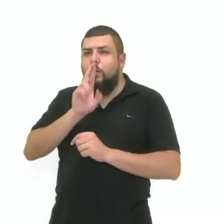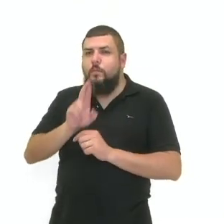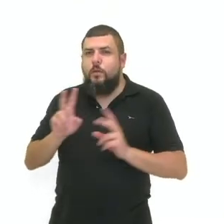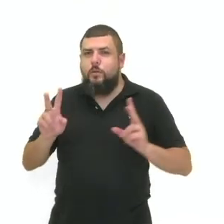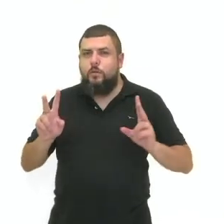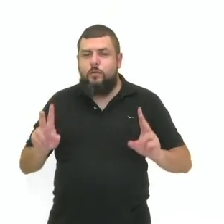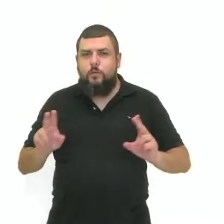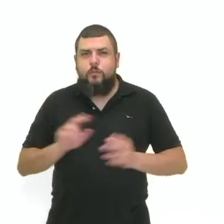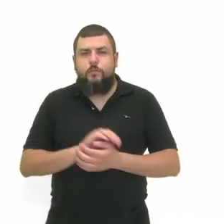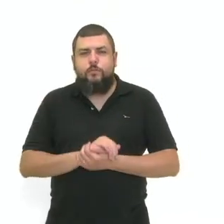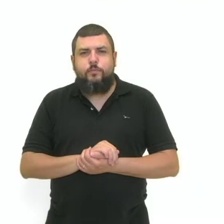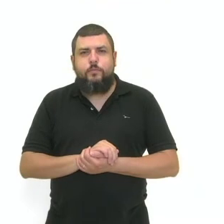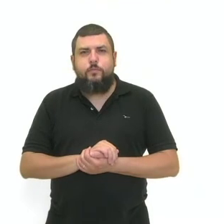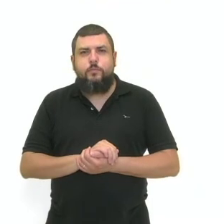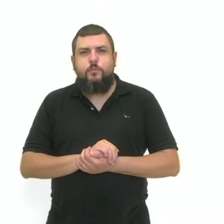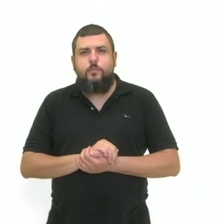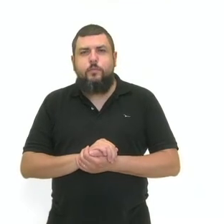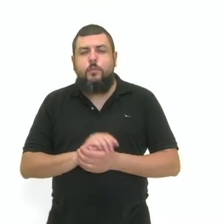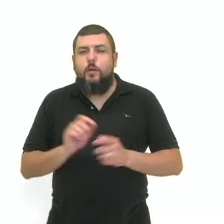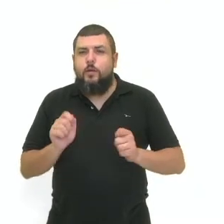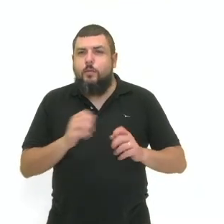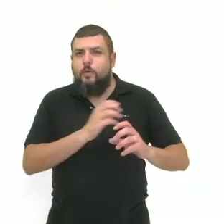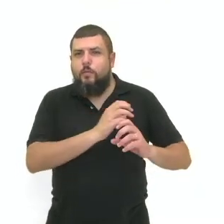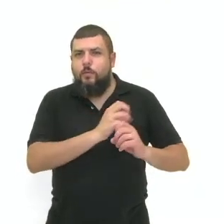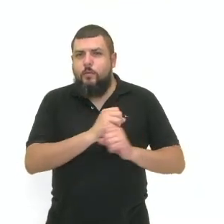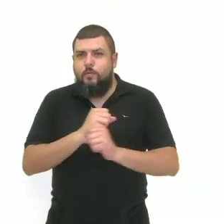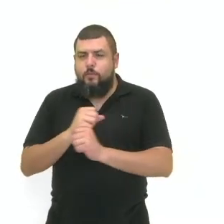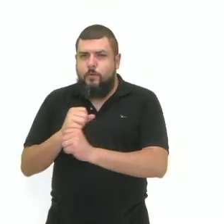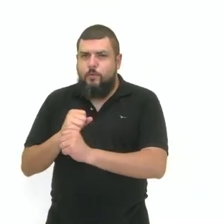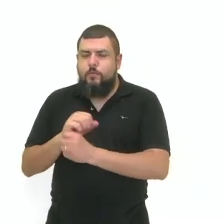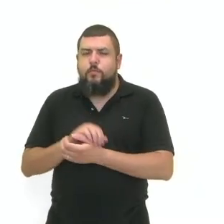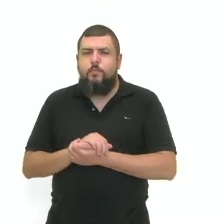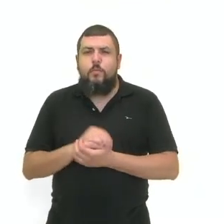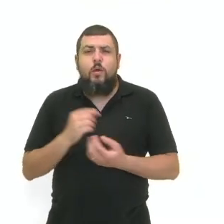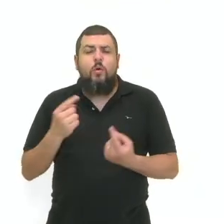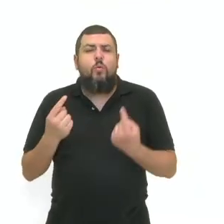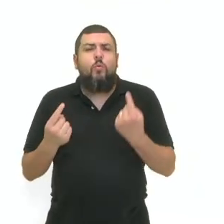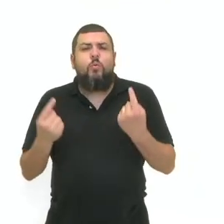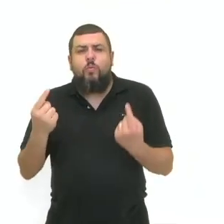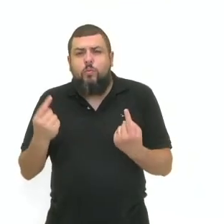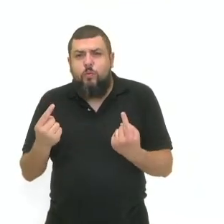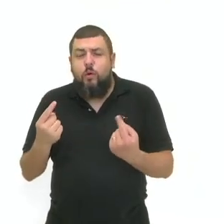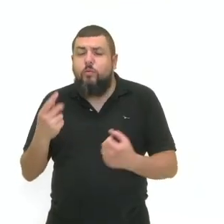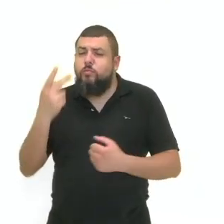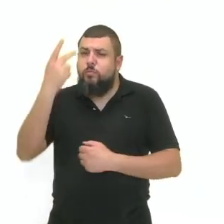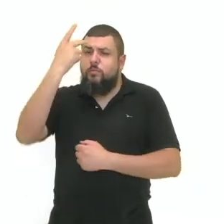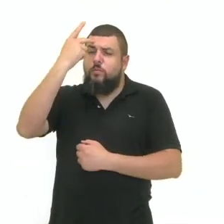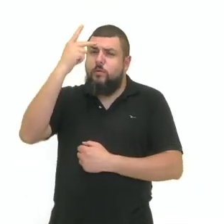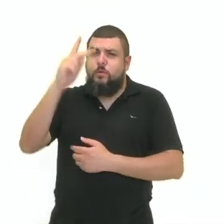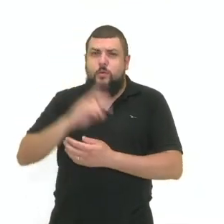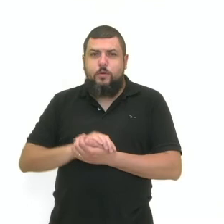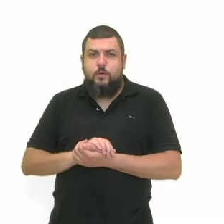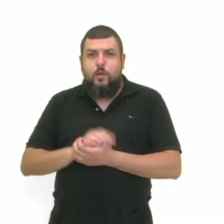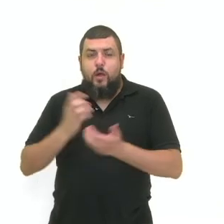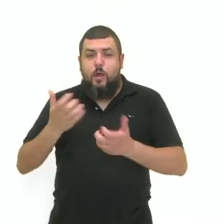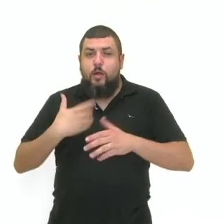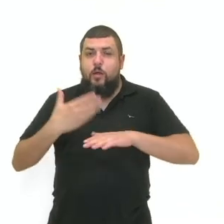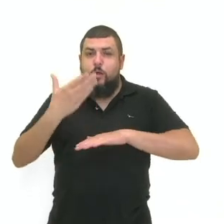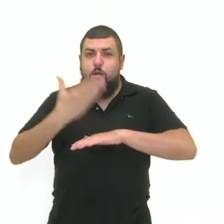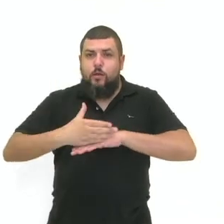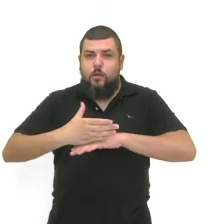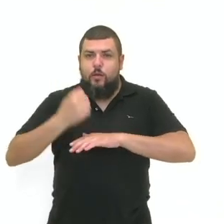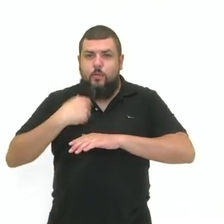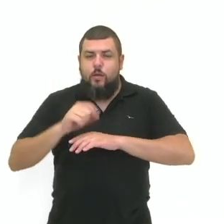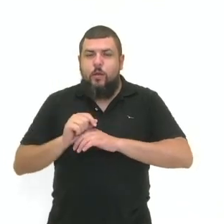Posso fazer pela soma também. Qual dos dois, prof? Qual você quiser, né? Quiser treinar um pouco